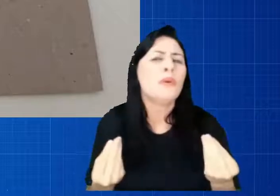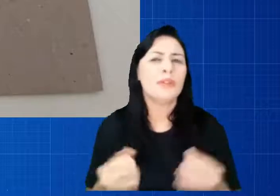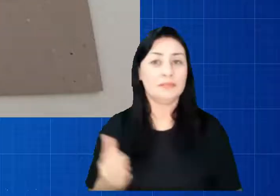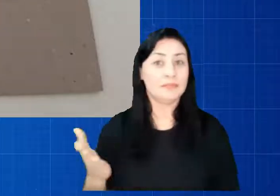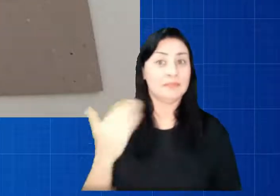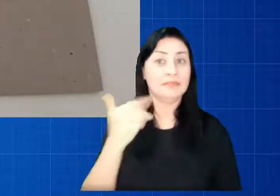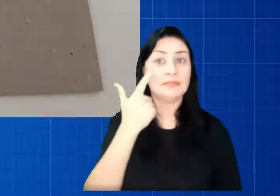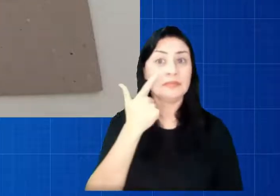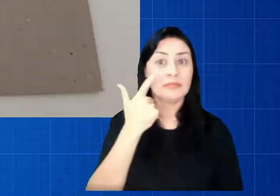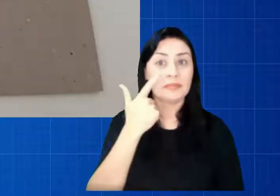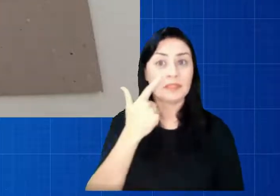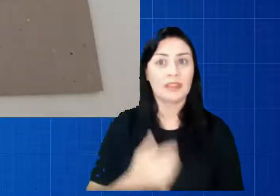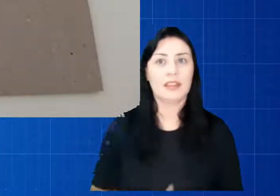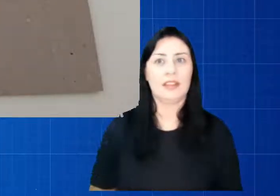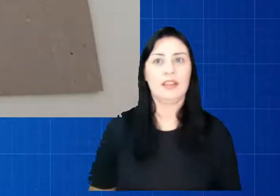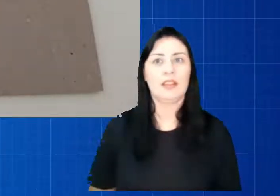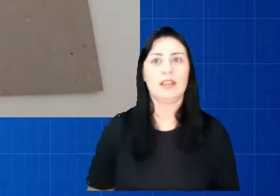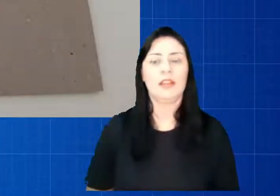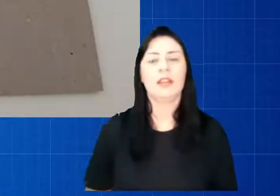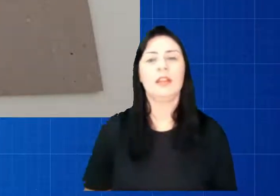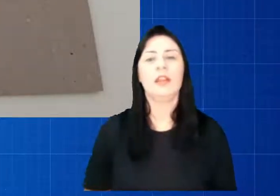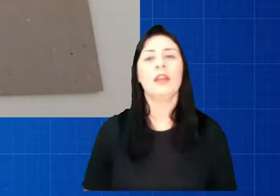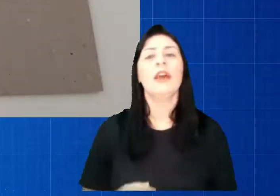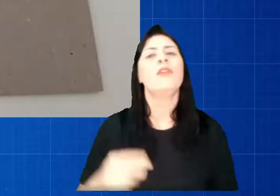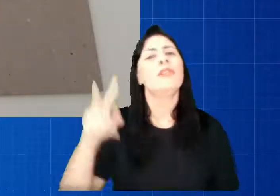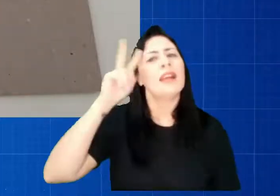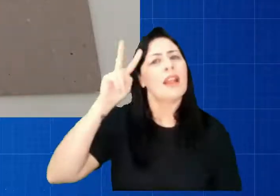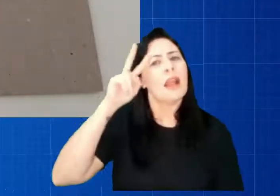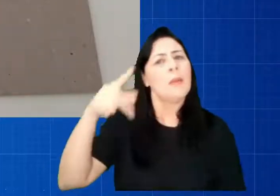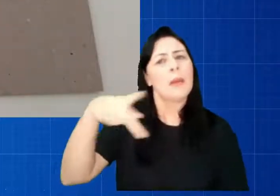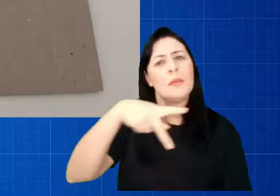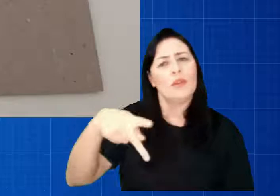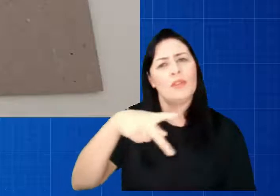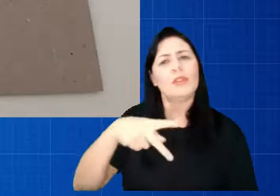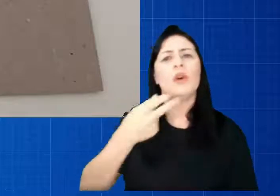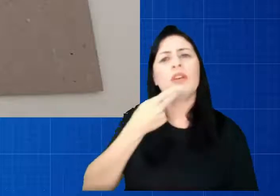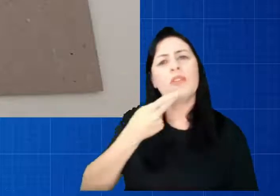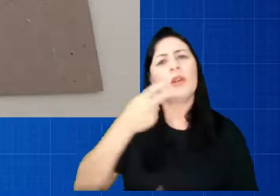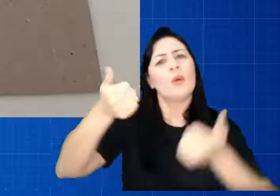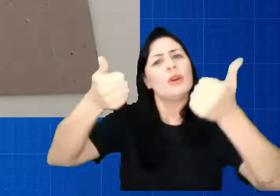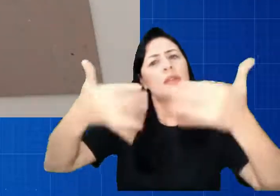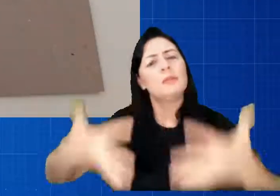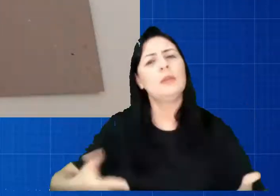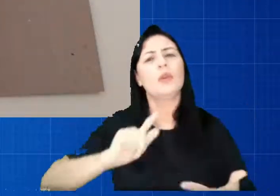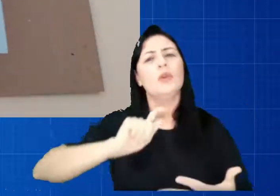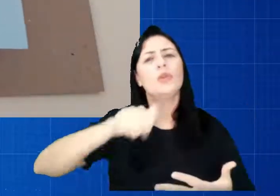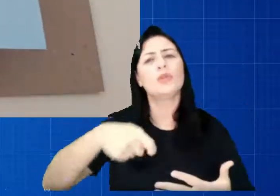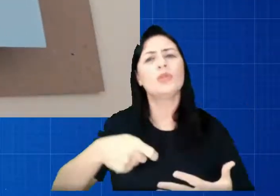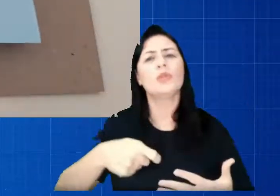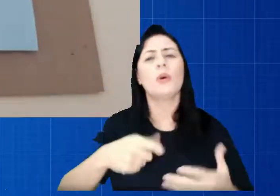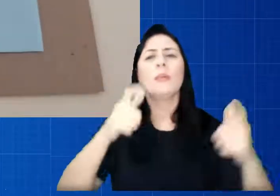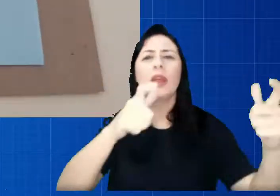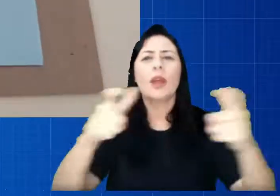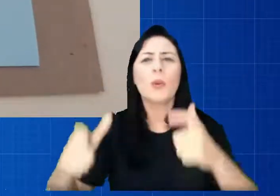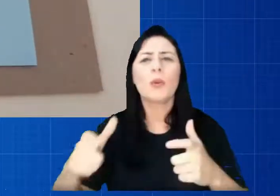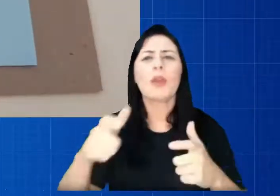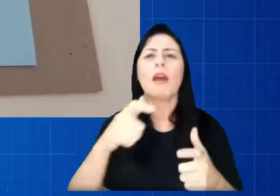que a professora Beatriz falou de paisagens? Vamos pensar em usar os nossos picotes de papel para algo que a gente já